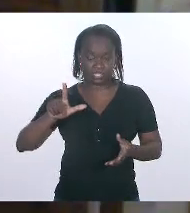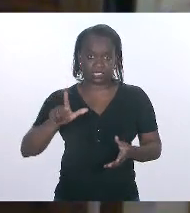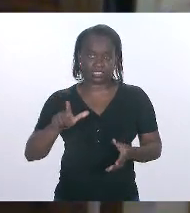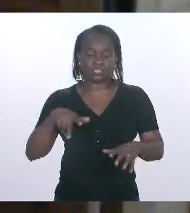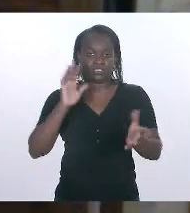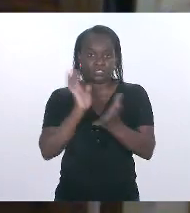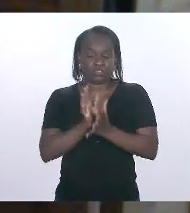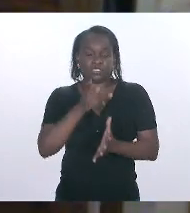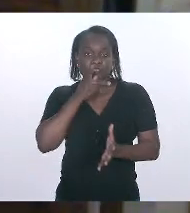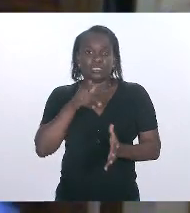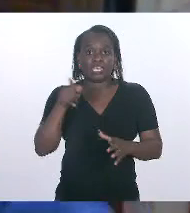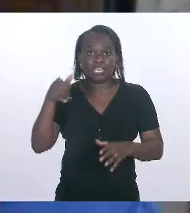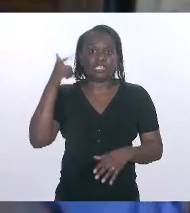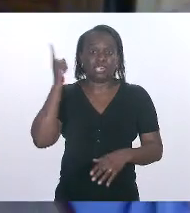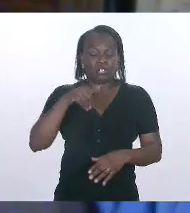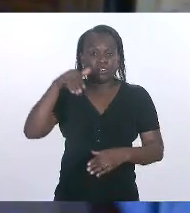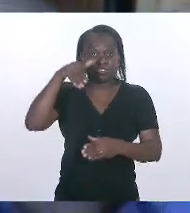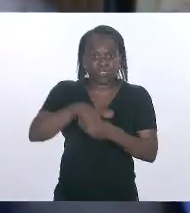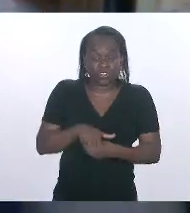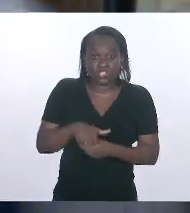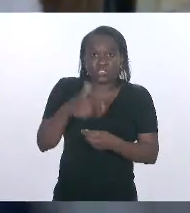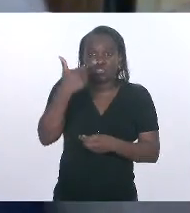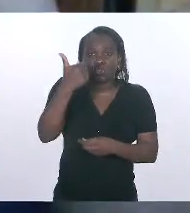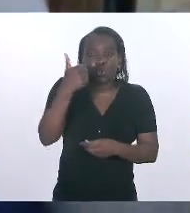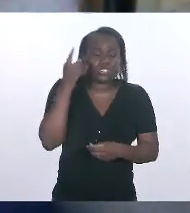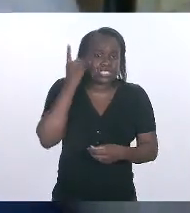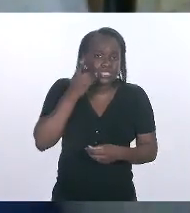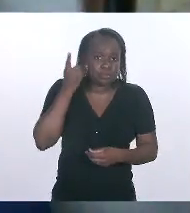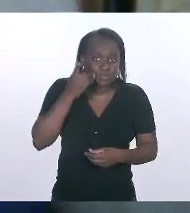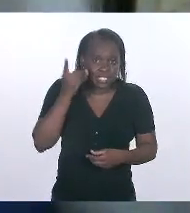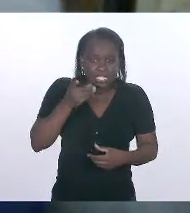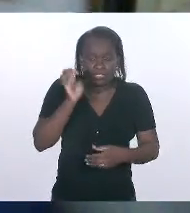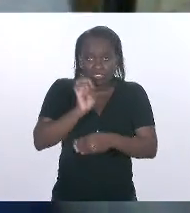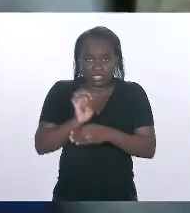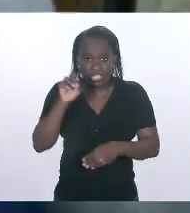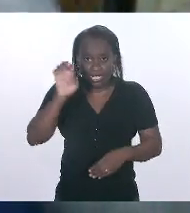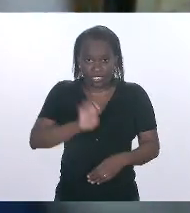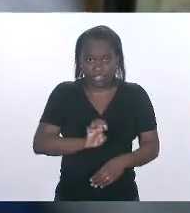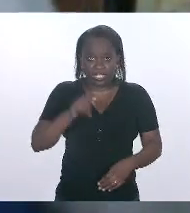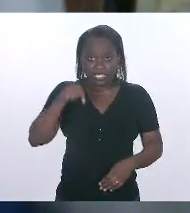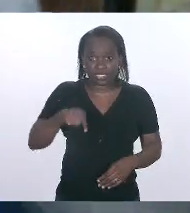o partido que elegeu 12 deputados estaduais na